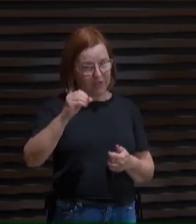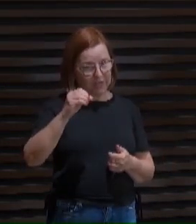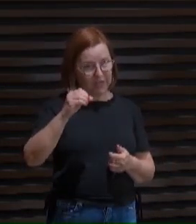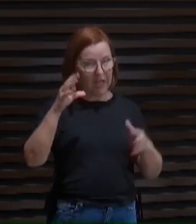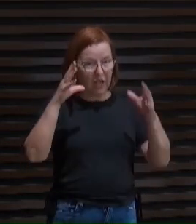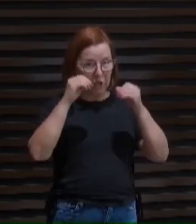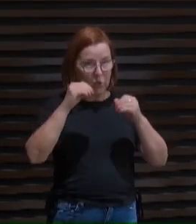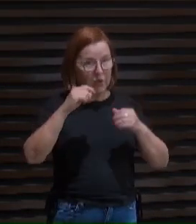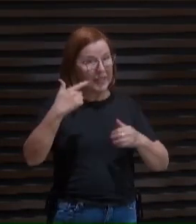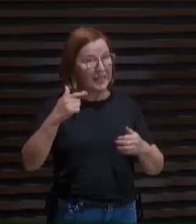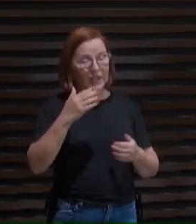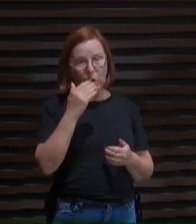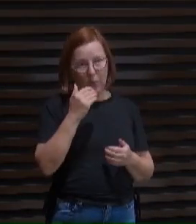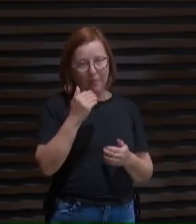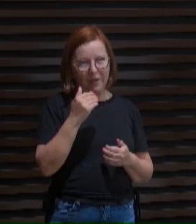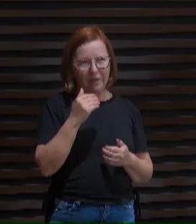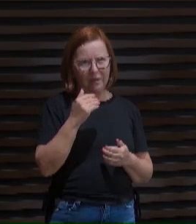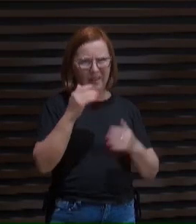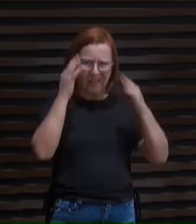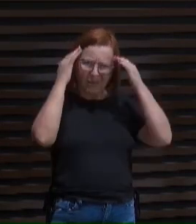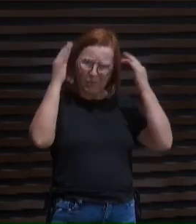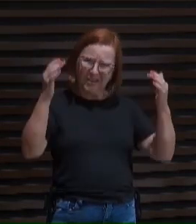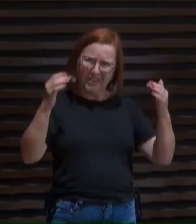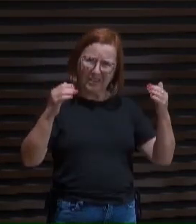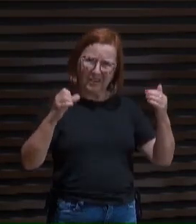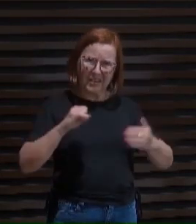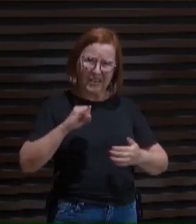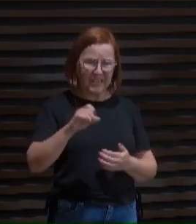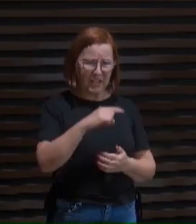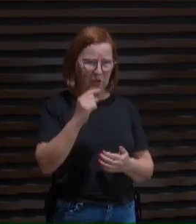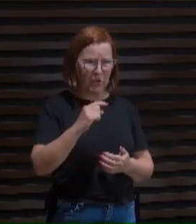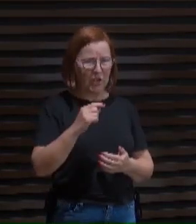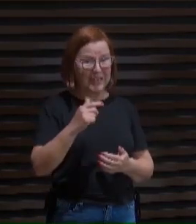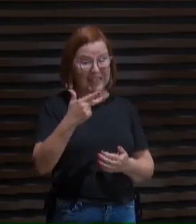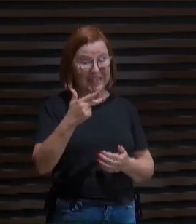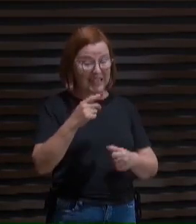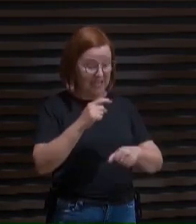A gente fica 3 horas sem comer, fala que está morrendo de fome. Você não sabe que está morrendo de fome não, cara.